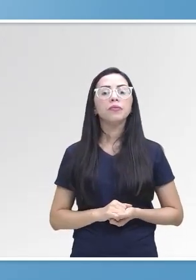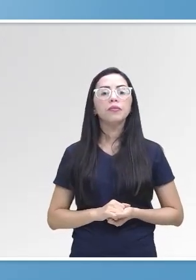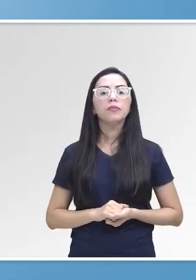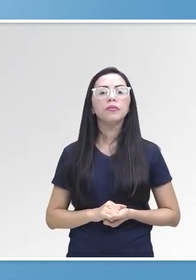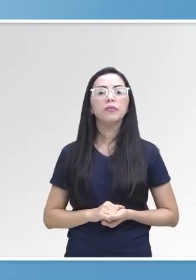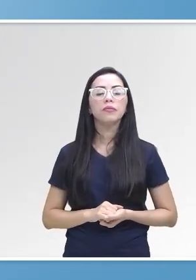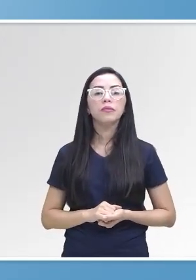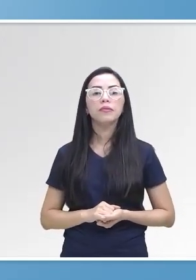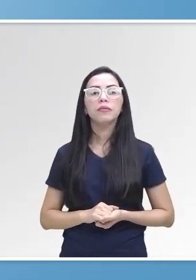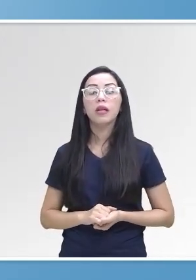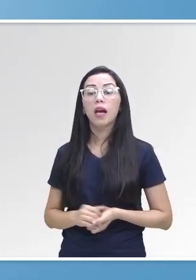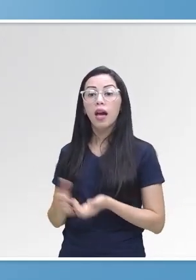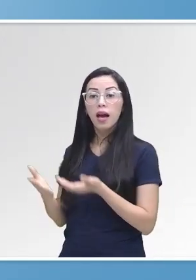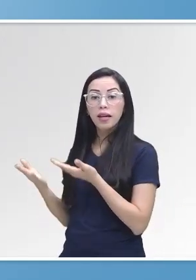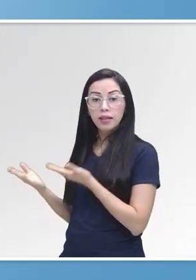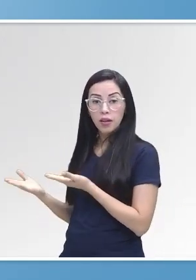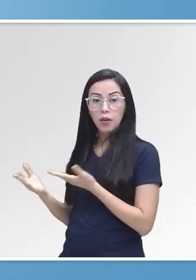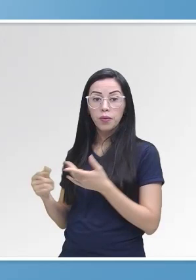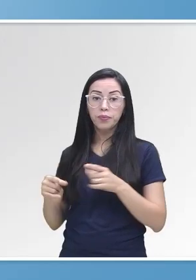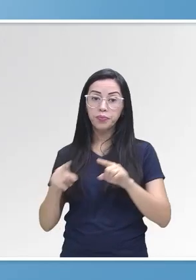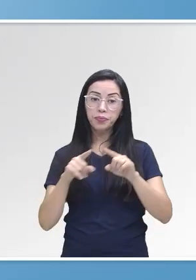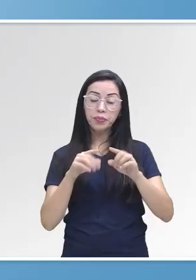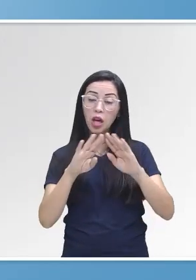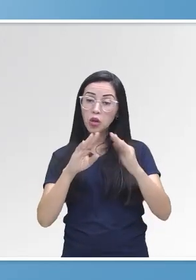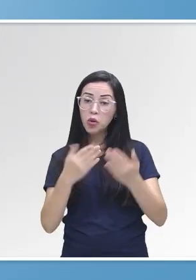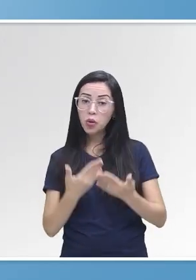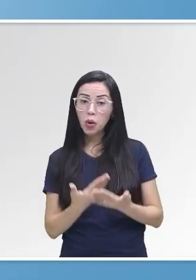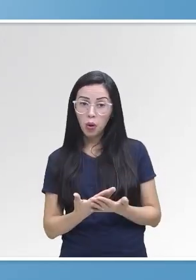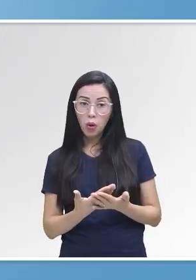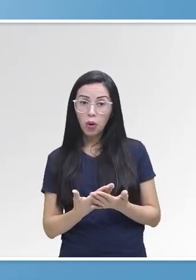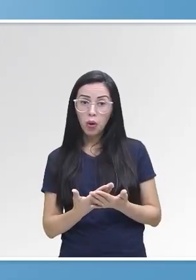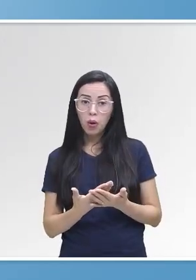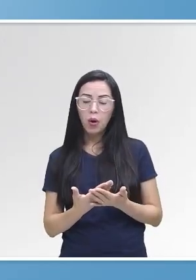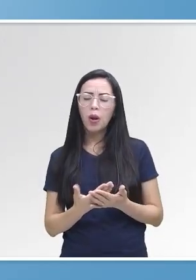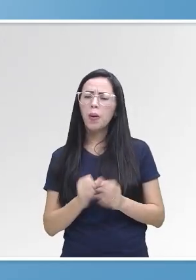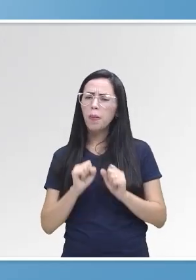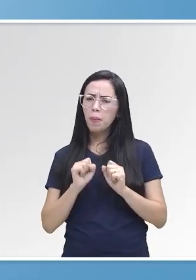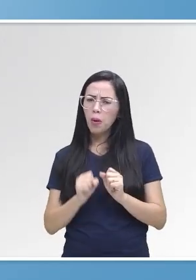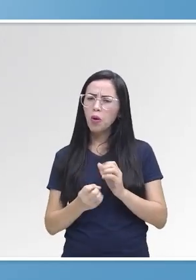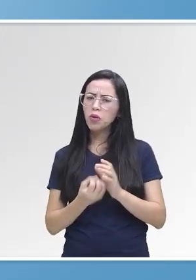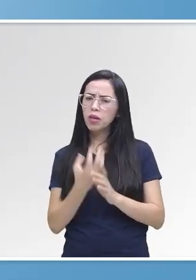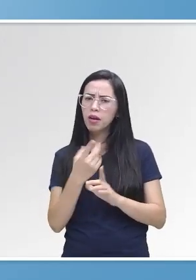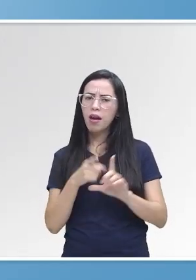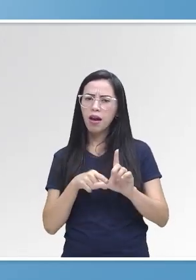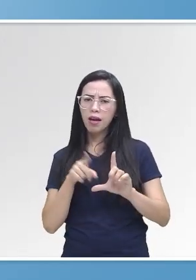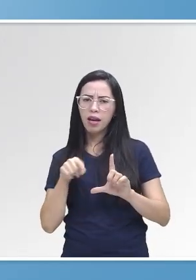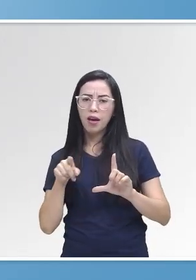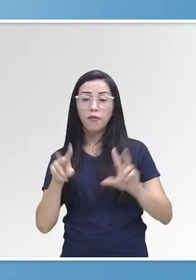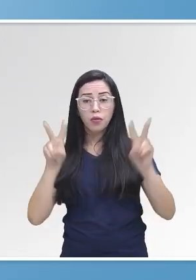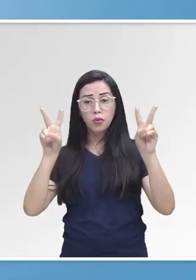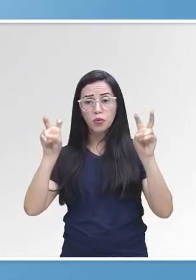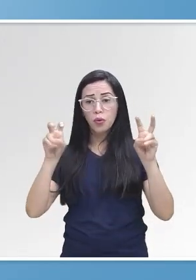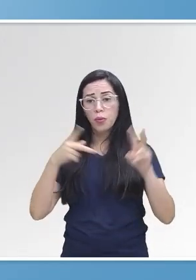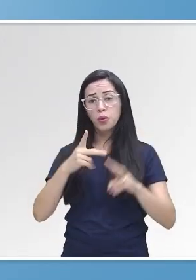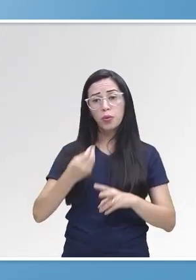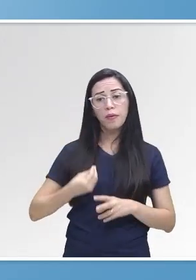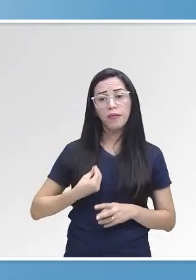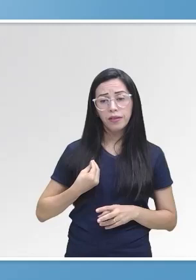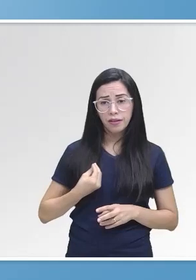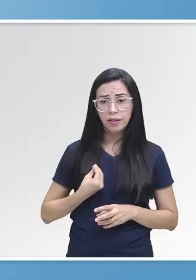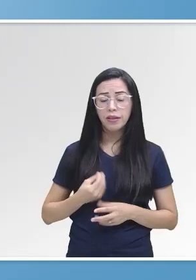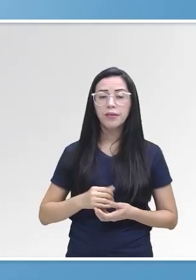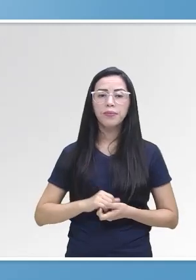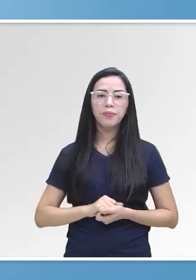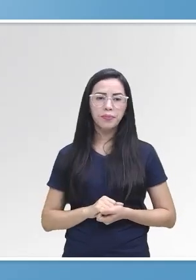E eu lá na escola representar gráfico em situações do seu cotidiano do nosso dia a dia olha aí na sala de aula